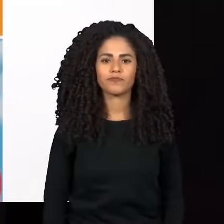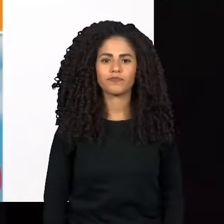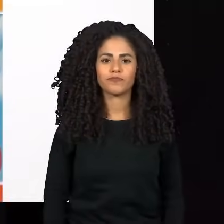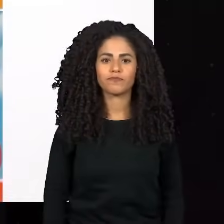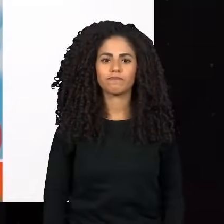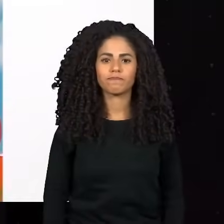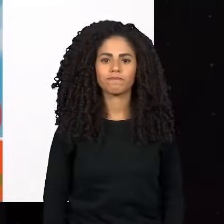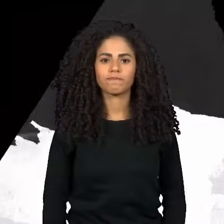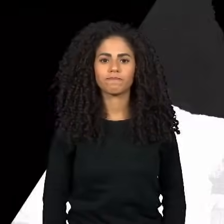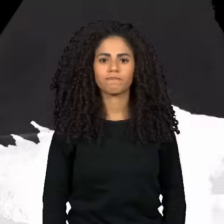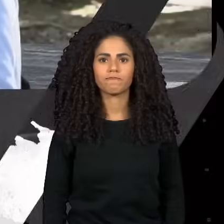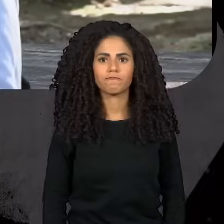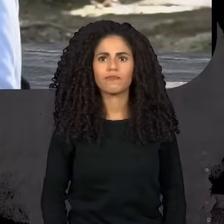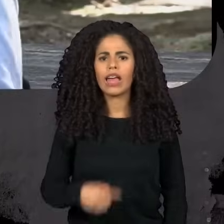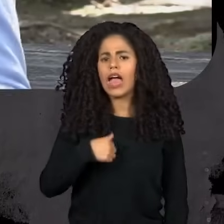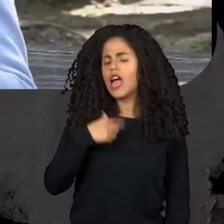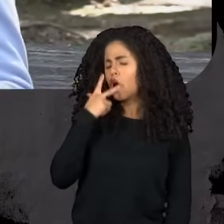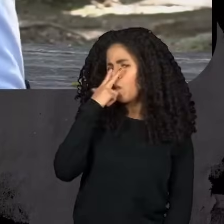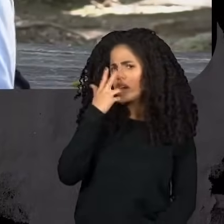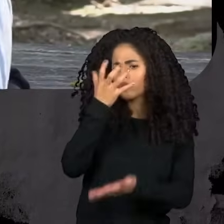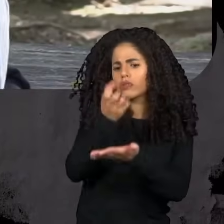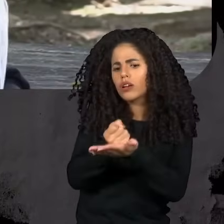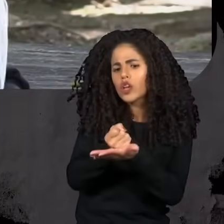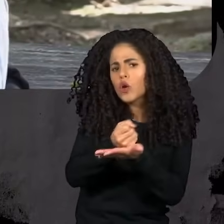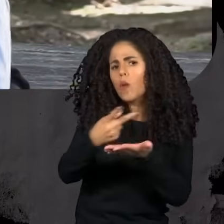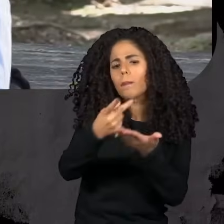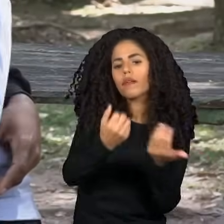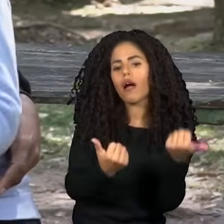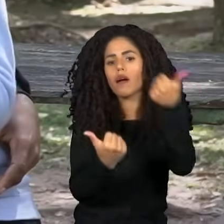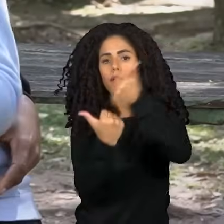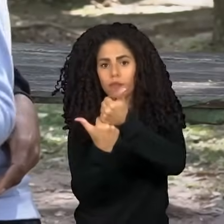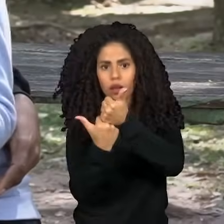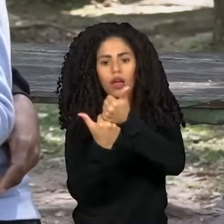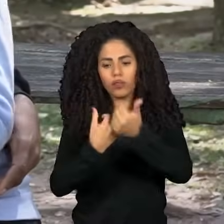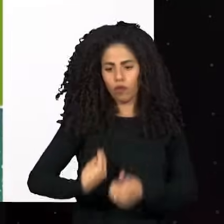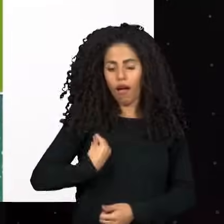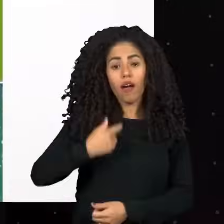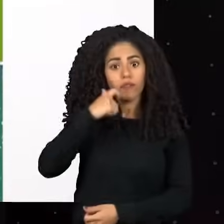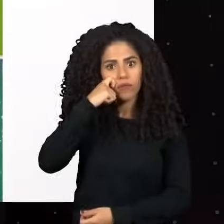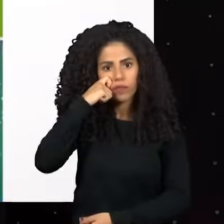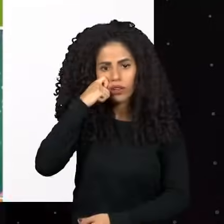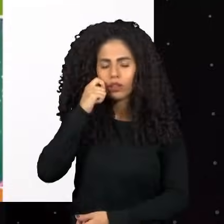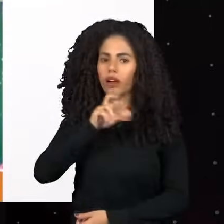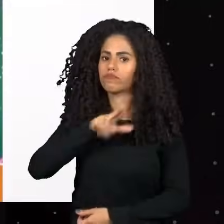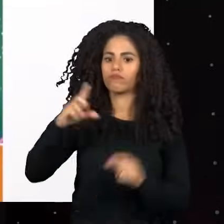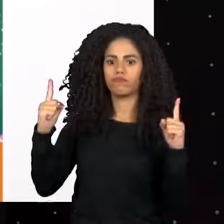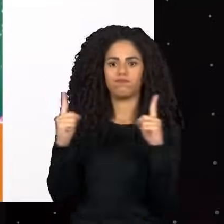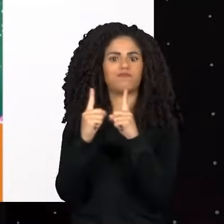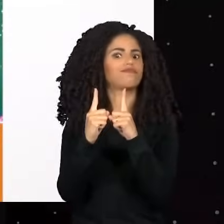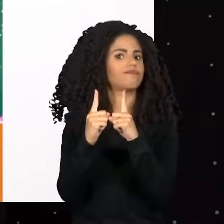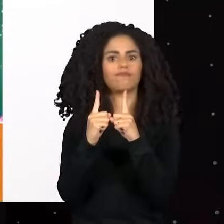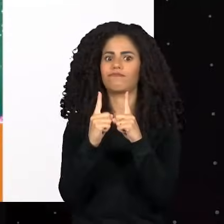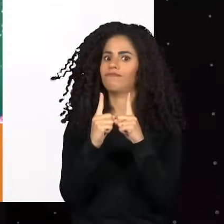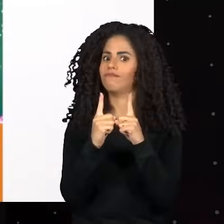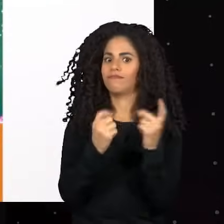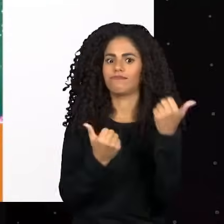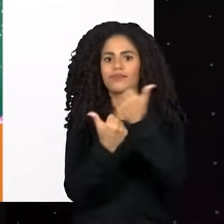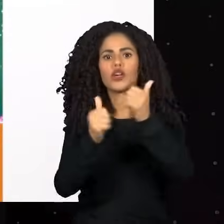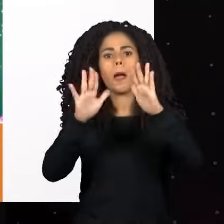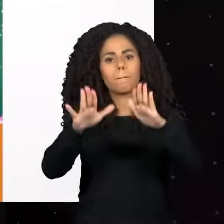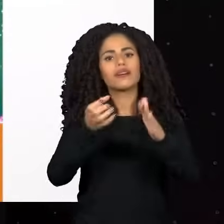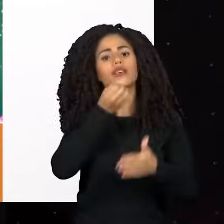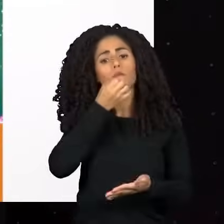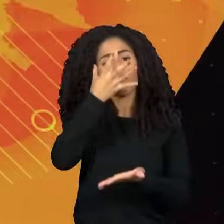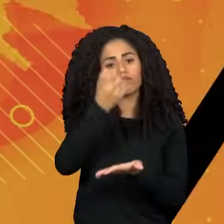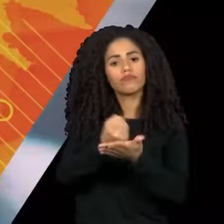Eu não acho que o aplicativo ele substitua o ao vivo, né? O cara a cara, mas ele é um